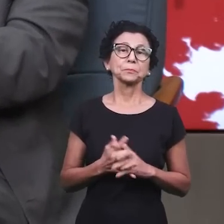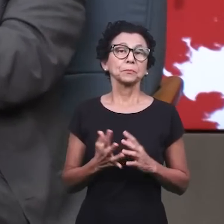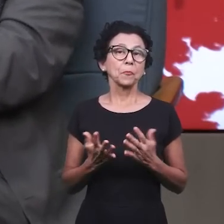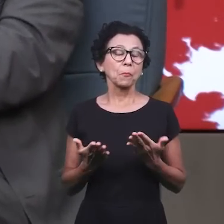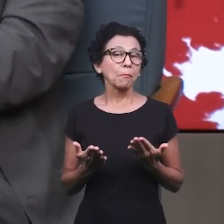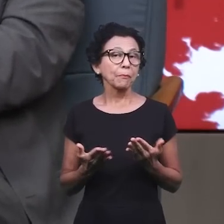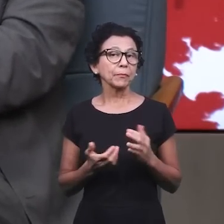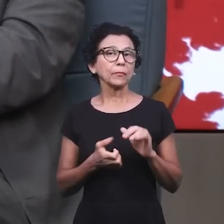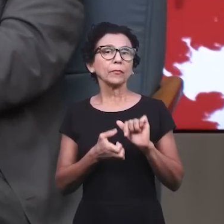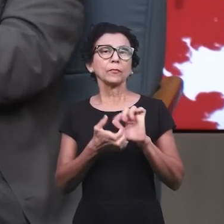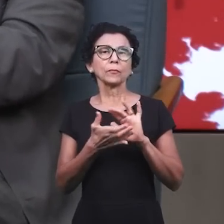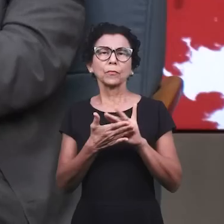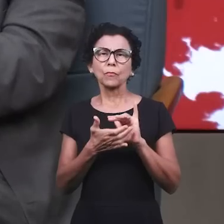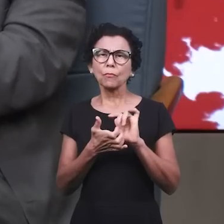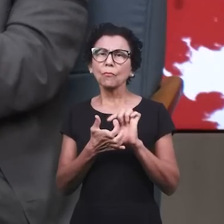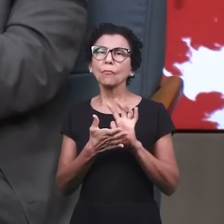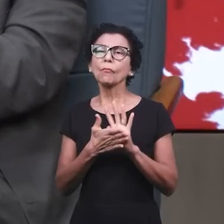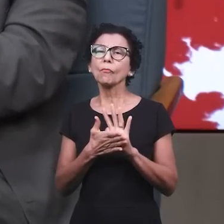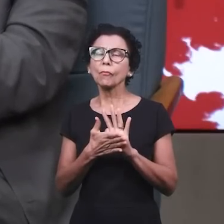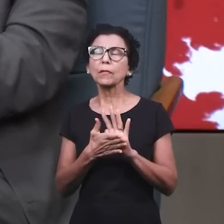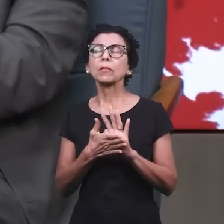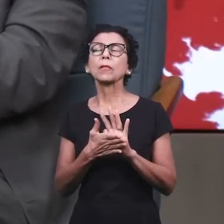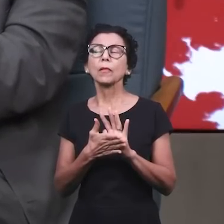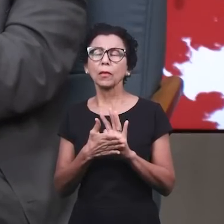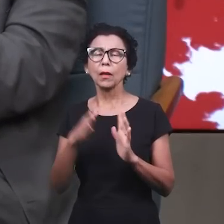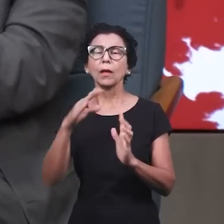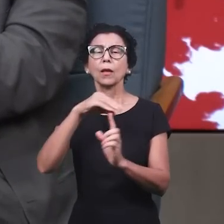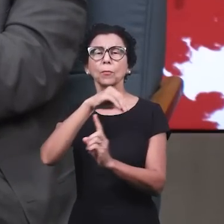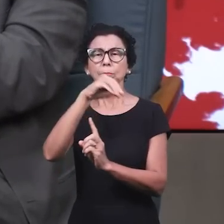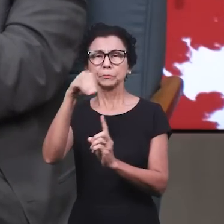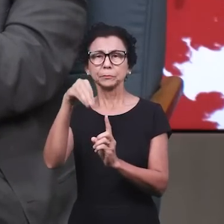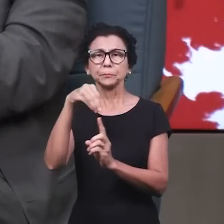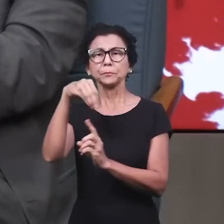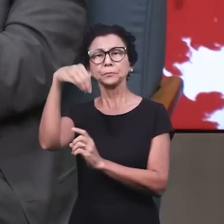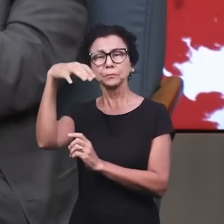Então o louvor é um recurso da graça.